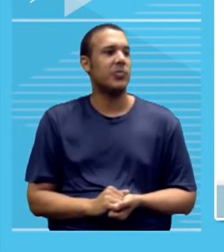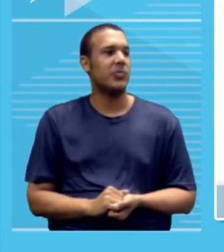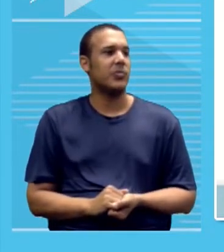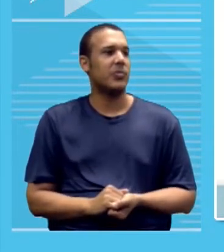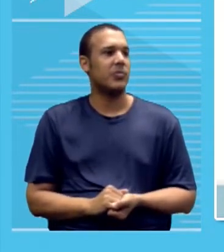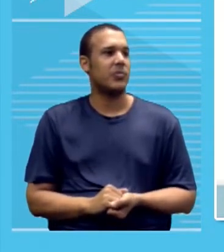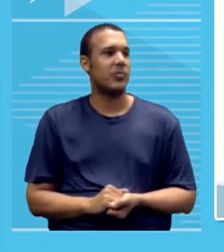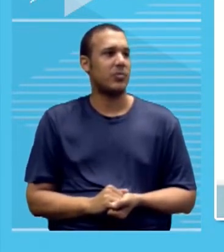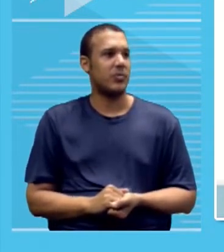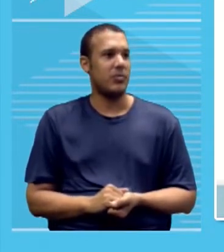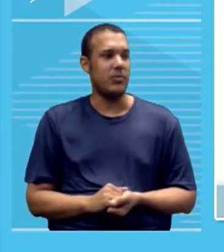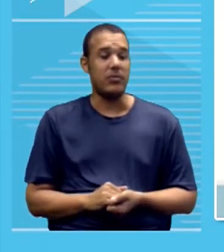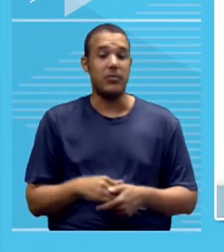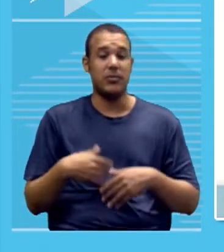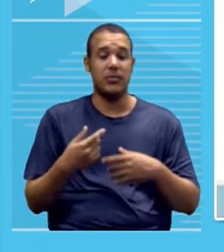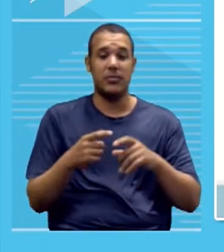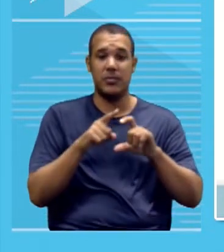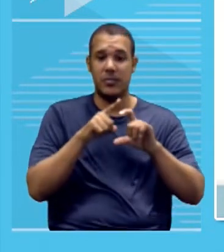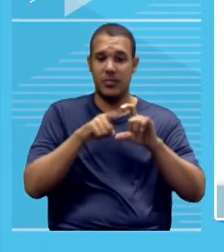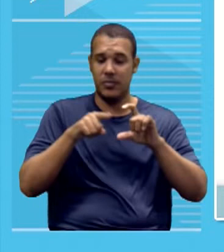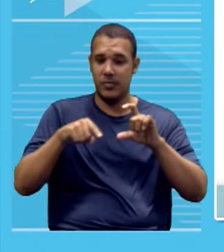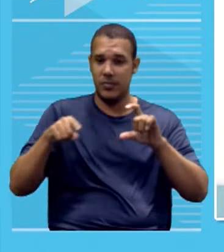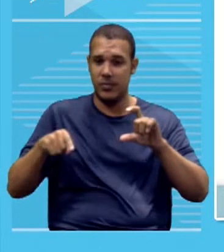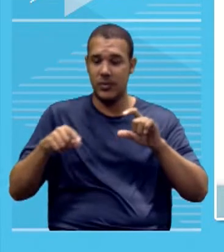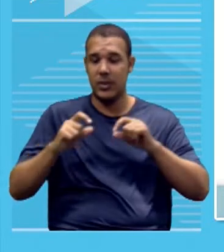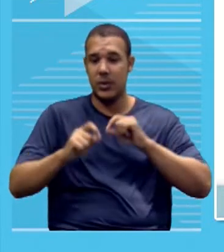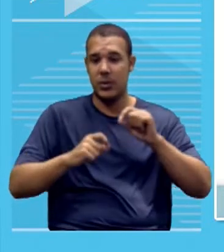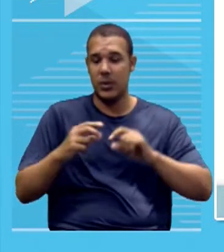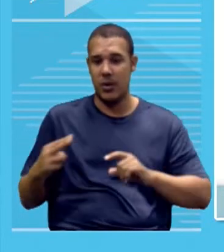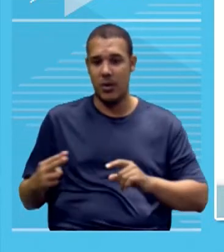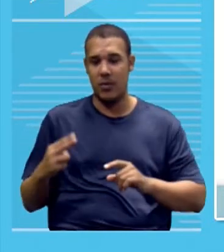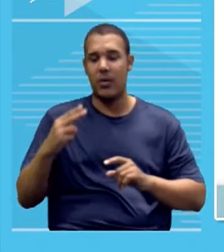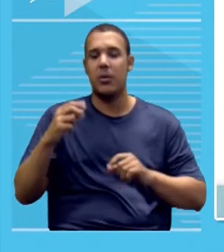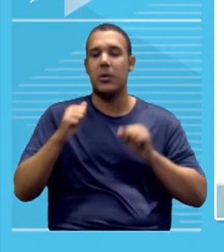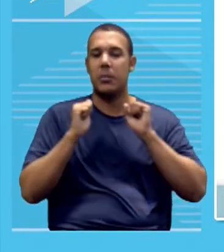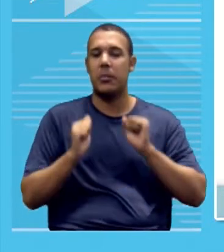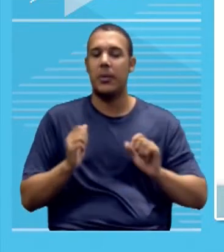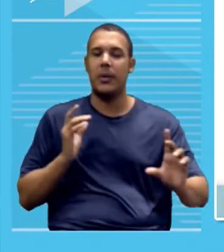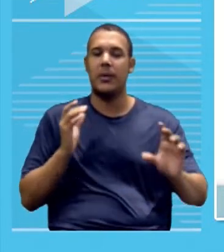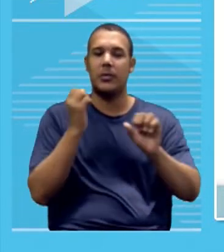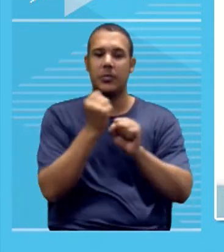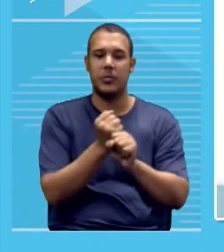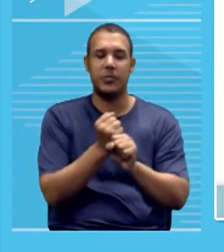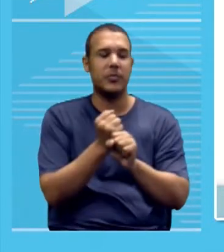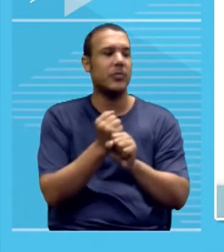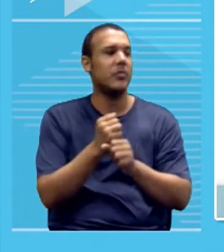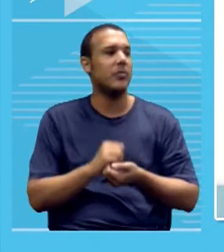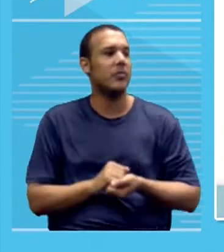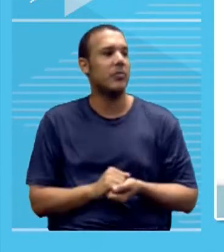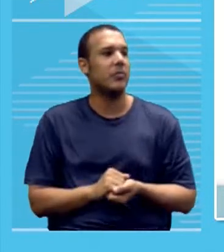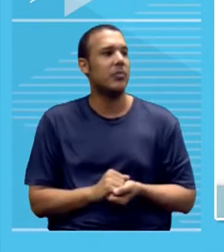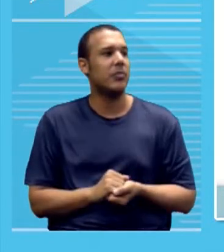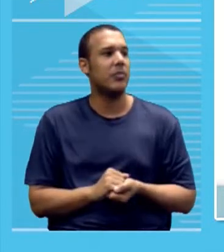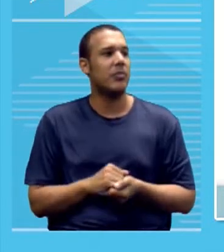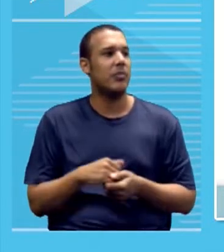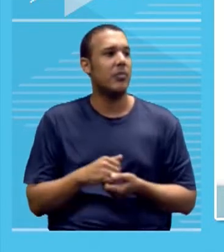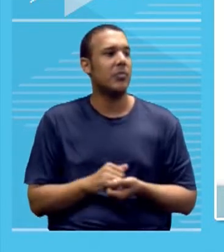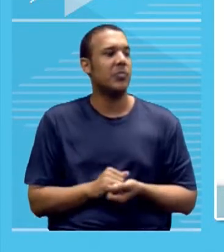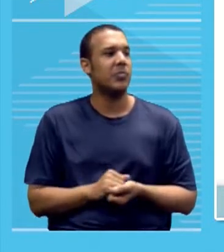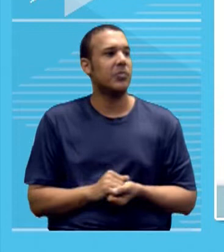A corrente elétrica ela tem uma intensidade, ou seja, ela tem um valor que pode ser calculado. A intensidade da corrente elétrica é representada pela letra